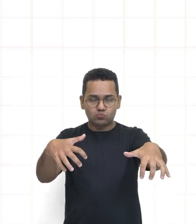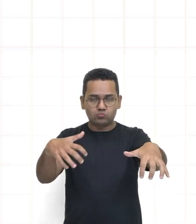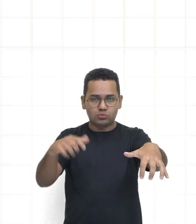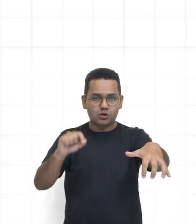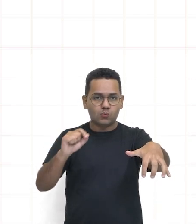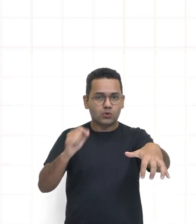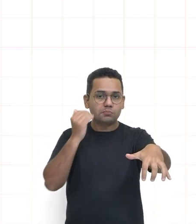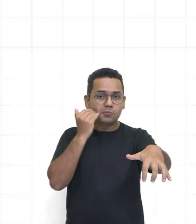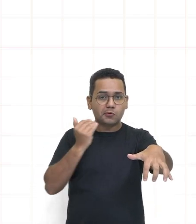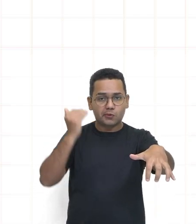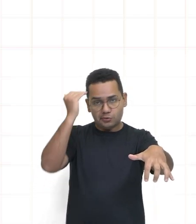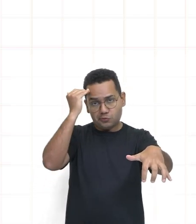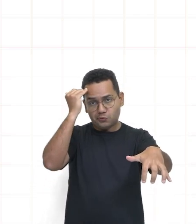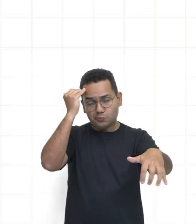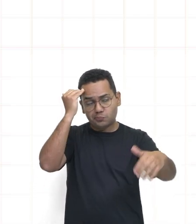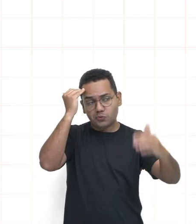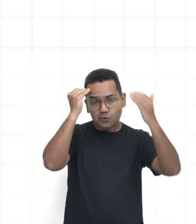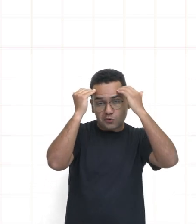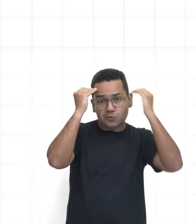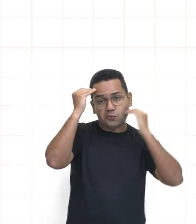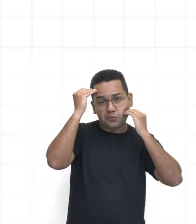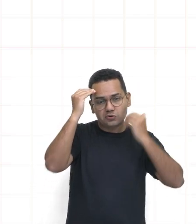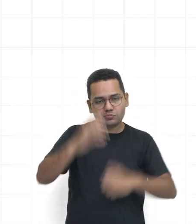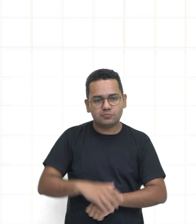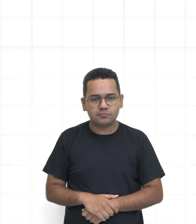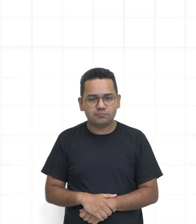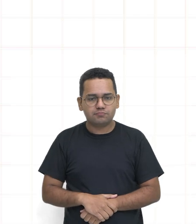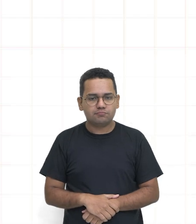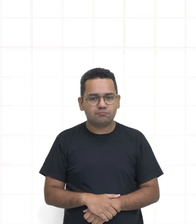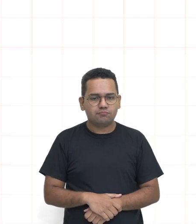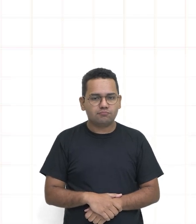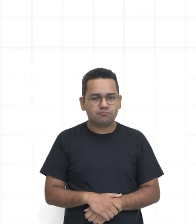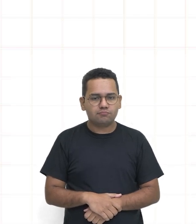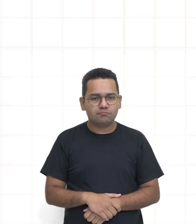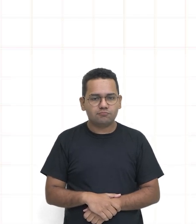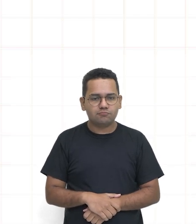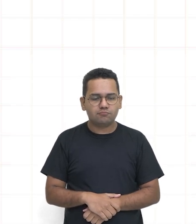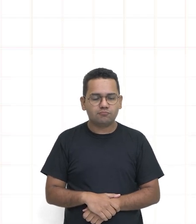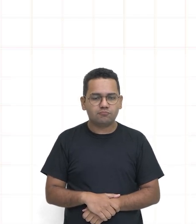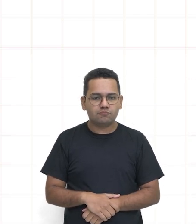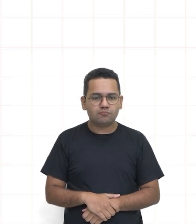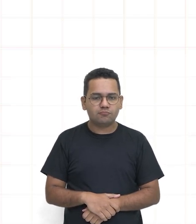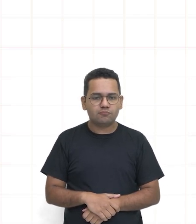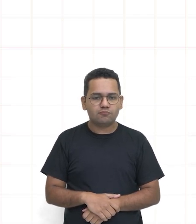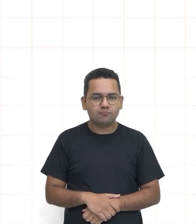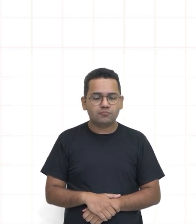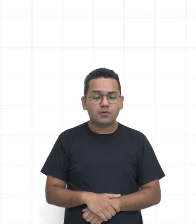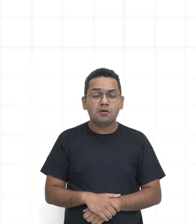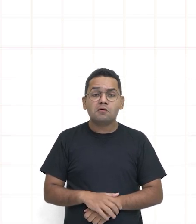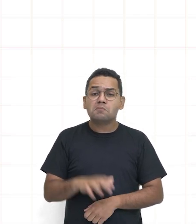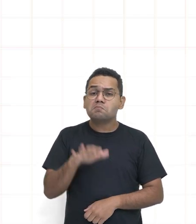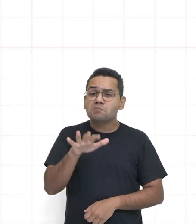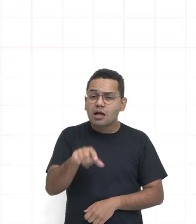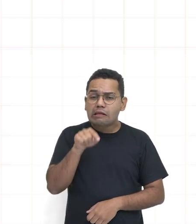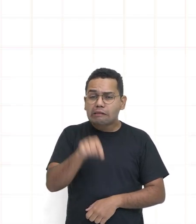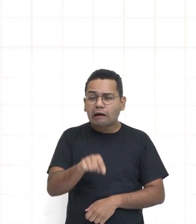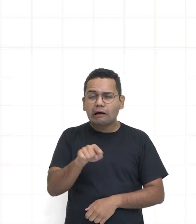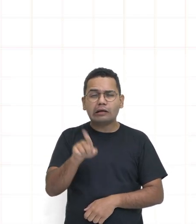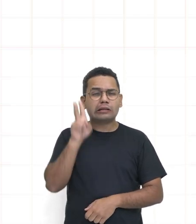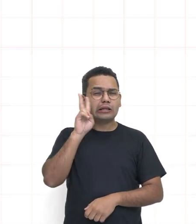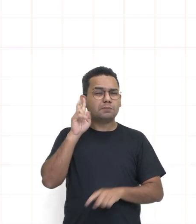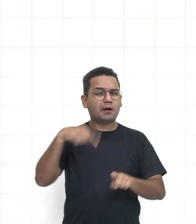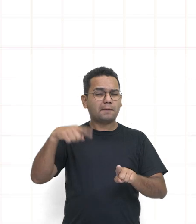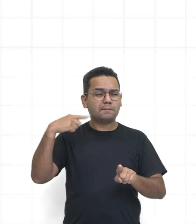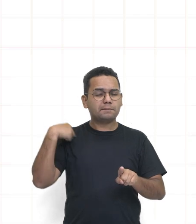distintas, a Coreia do Norte e a Coreia do Sul, sendo aí sendo um conflito significativo da